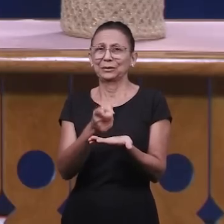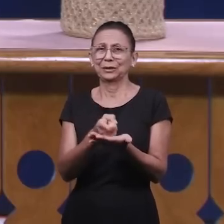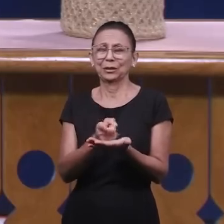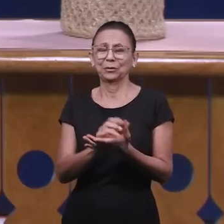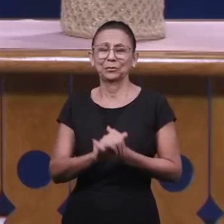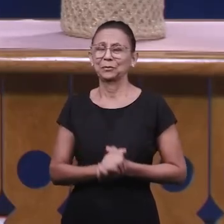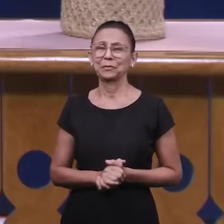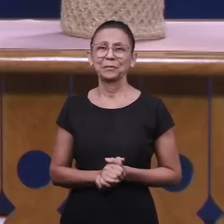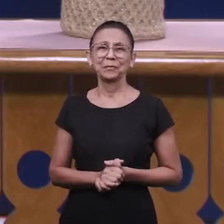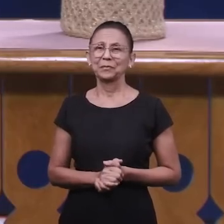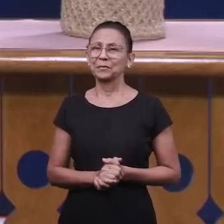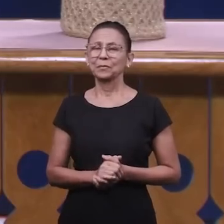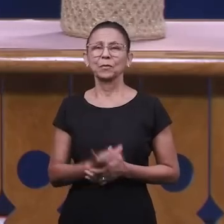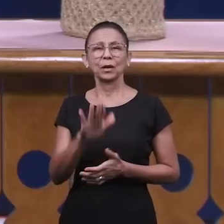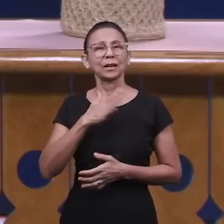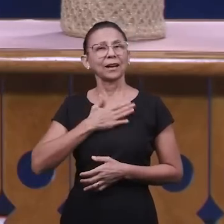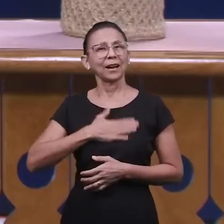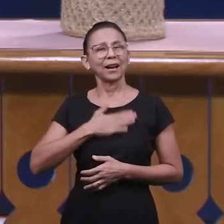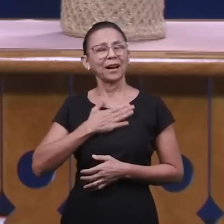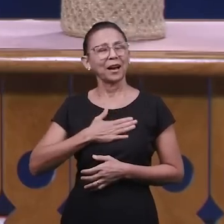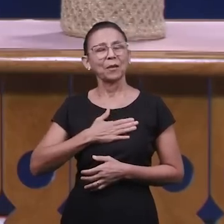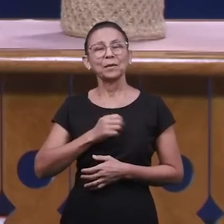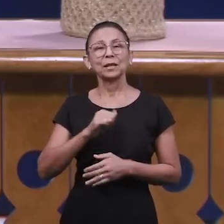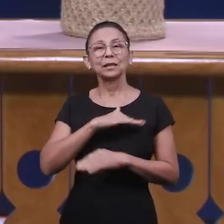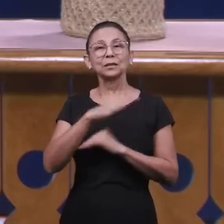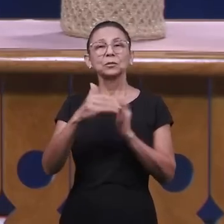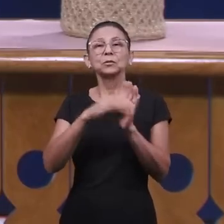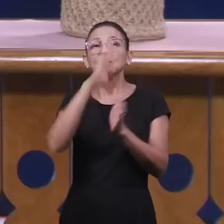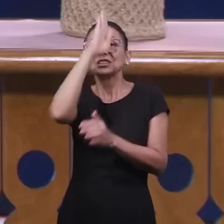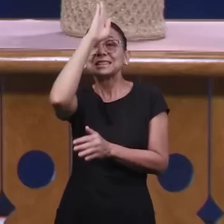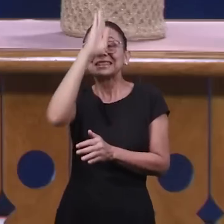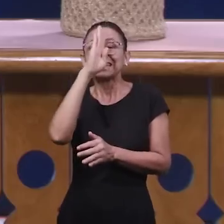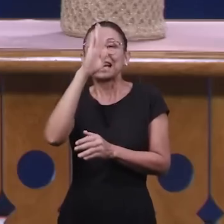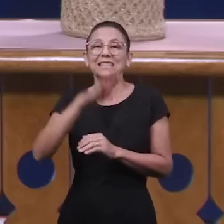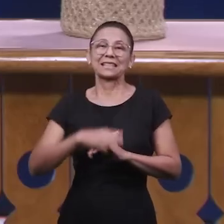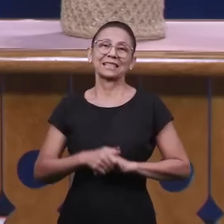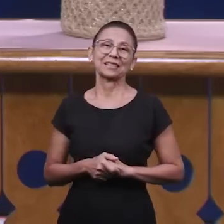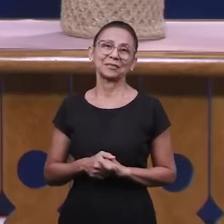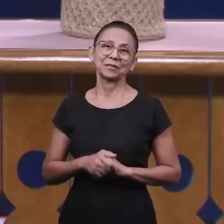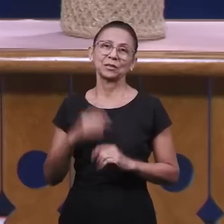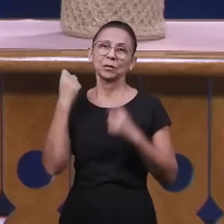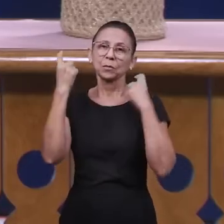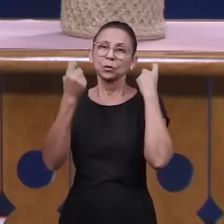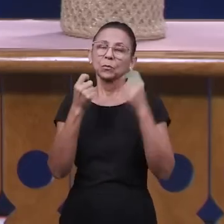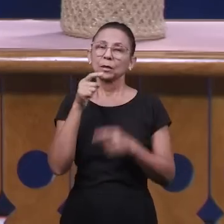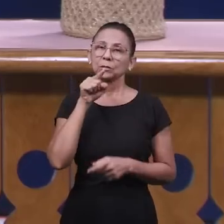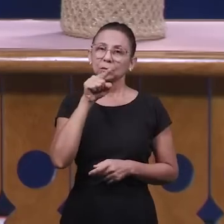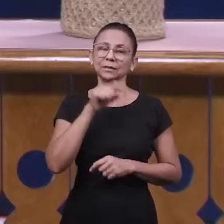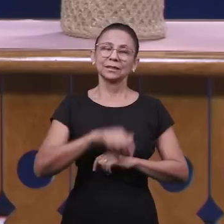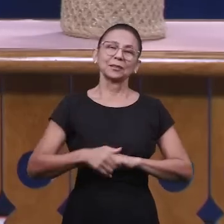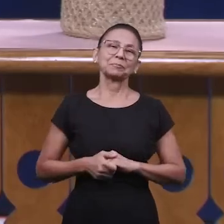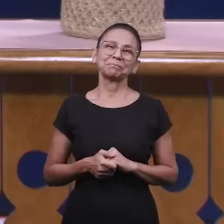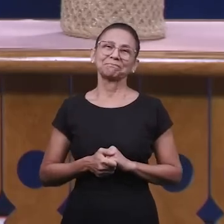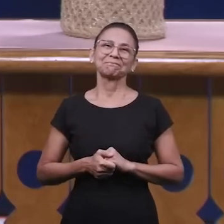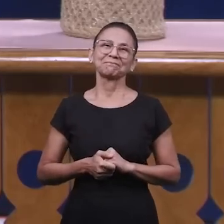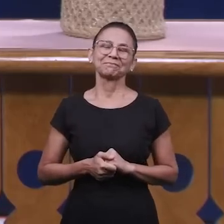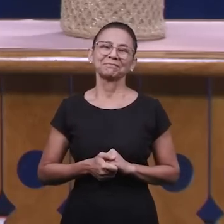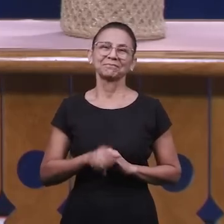conteúdos que são postados nesse canal, porque Deus vai abençoar a você e também a sua família. A paz do Senhor Jesus.